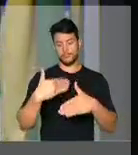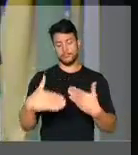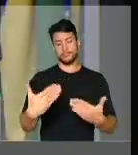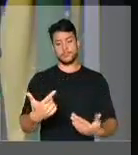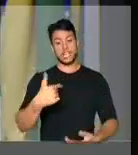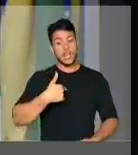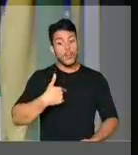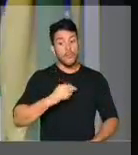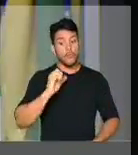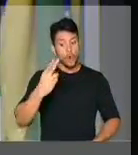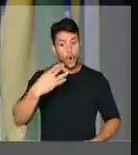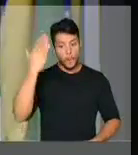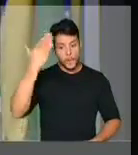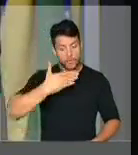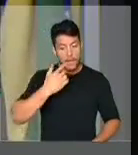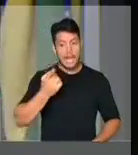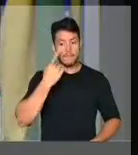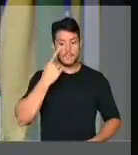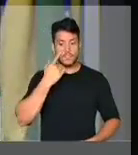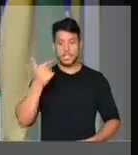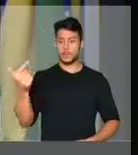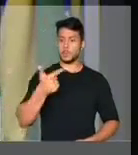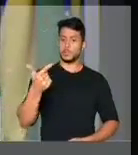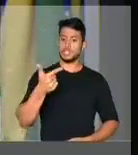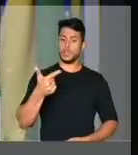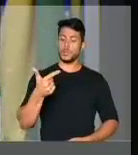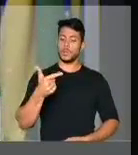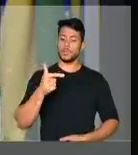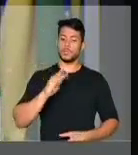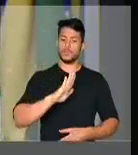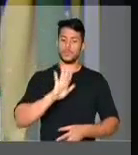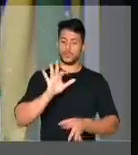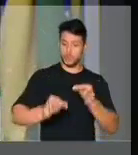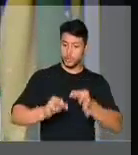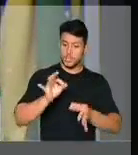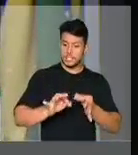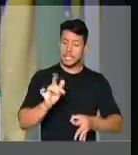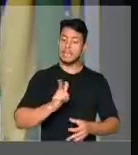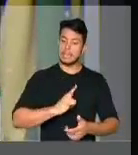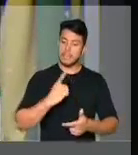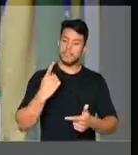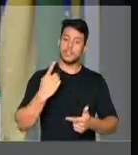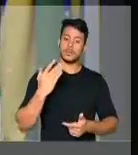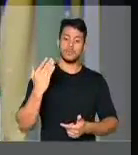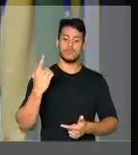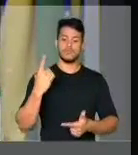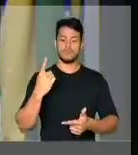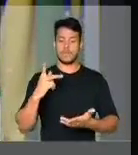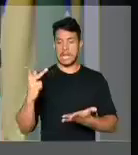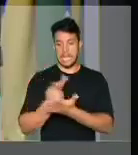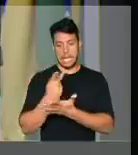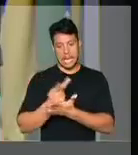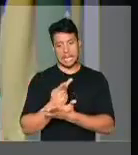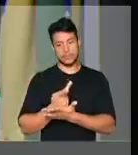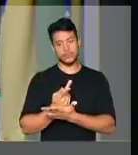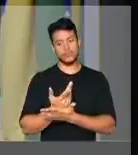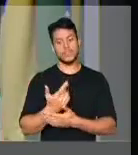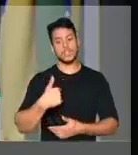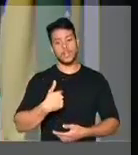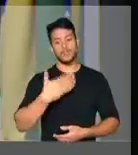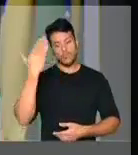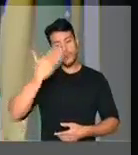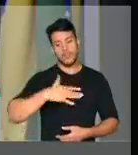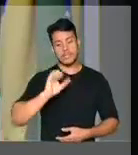Vou provar, numa segunda instância, que houve um equívoco com relação à minha sentença.